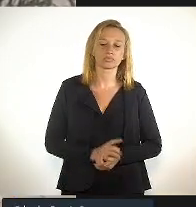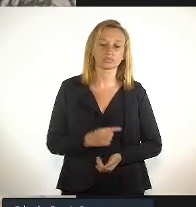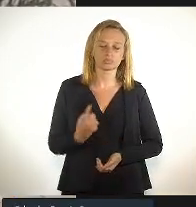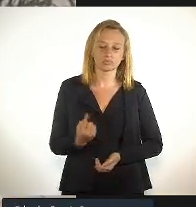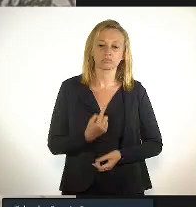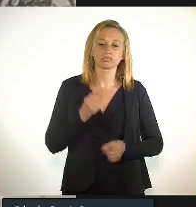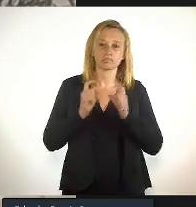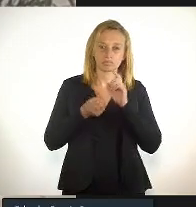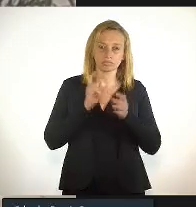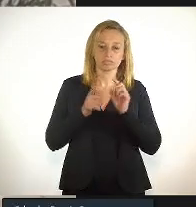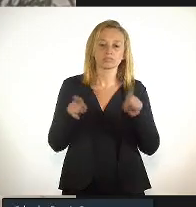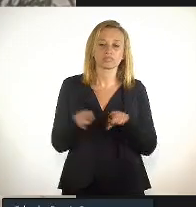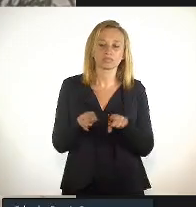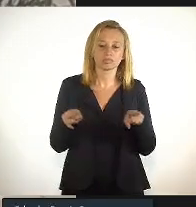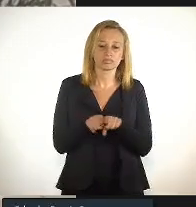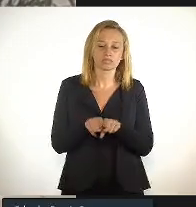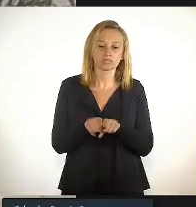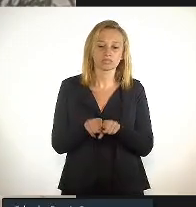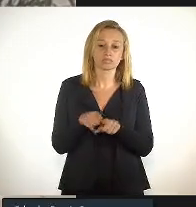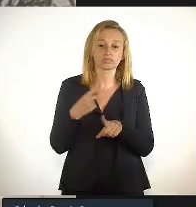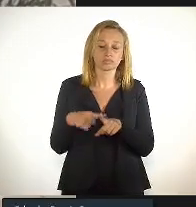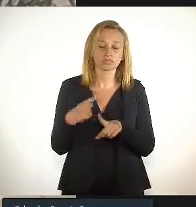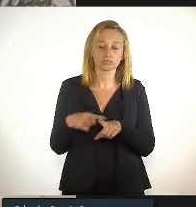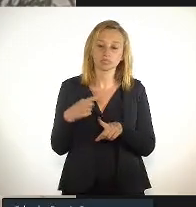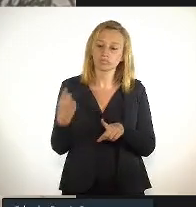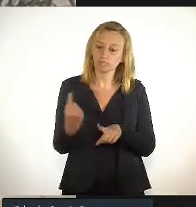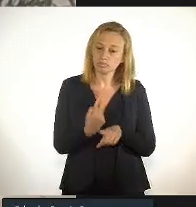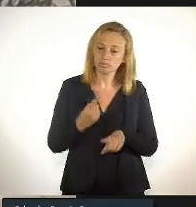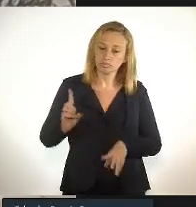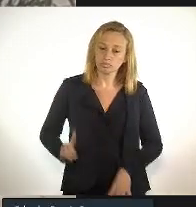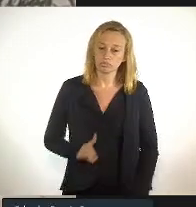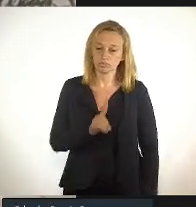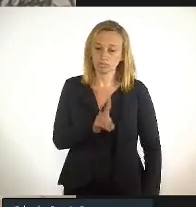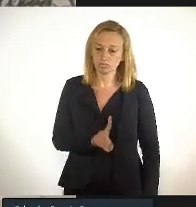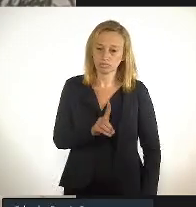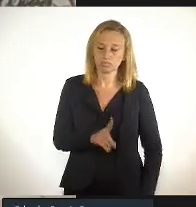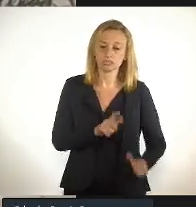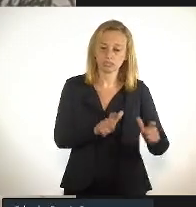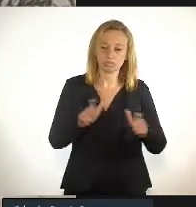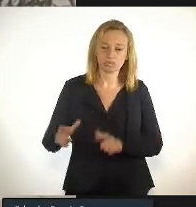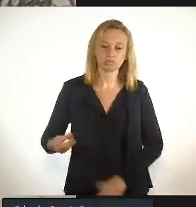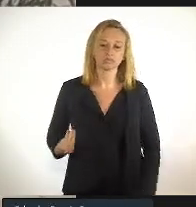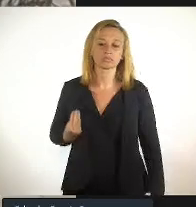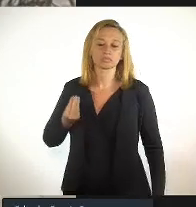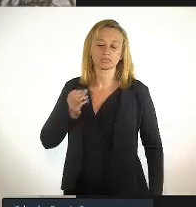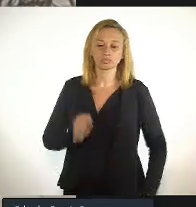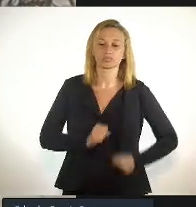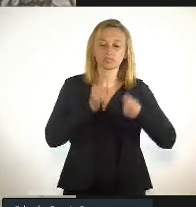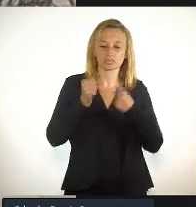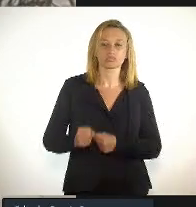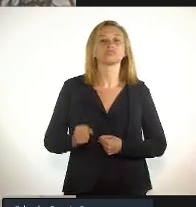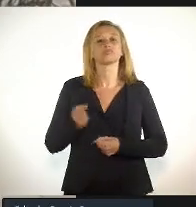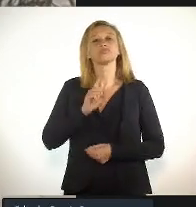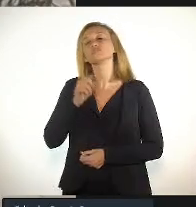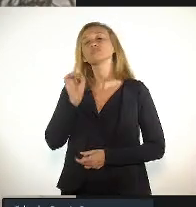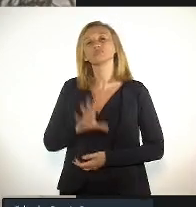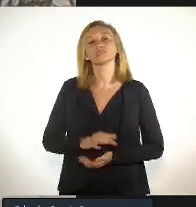nossa discussão também, porque a nossa ocupação desses espaços de poder ela não